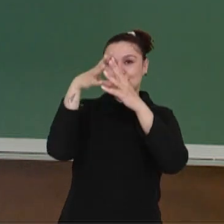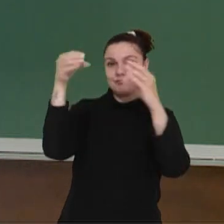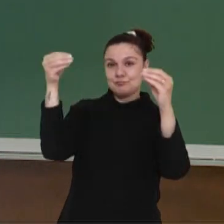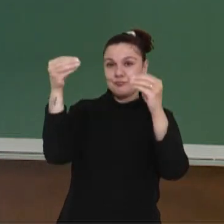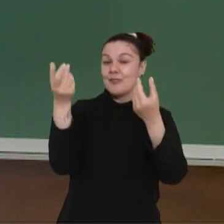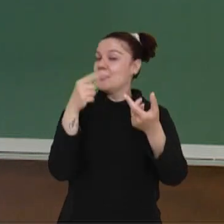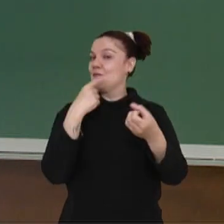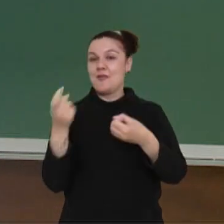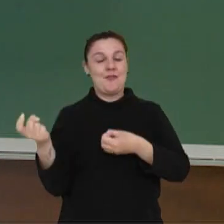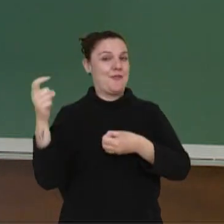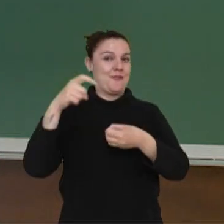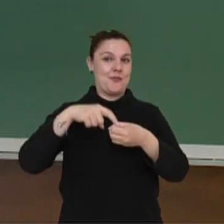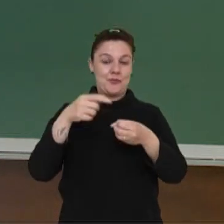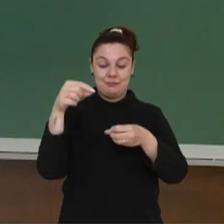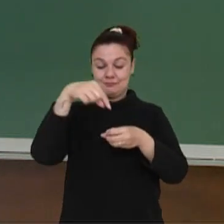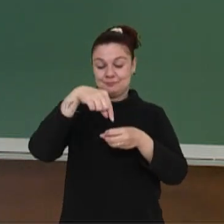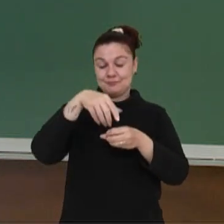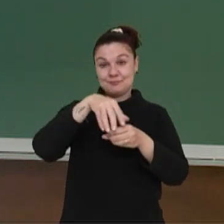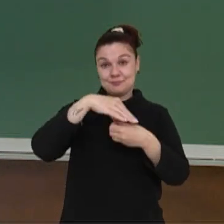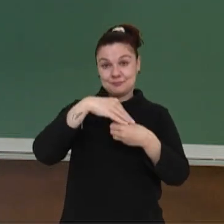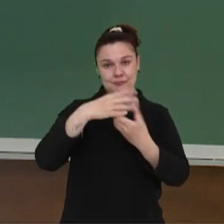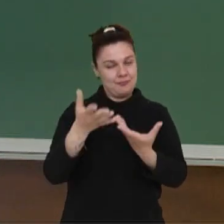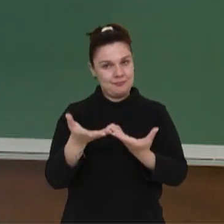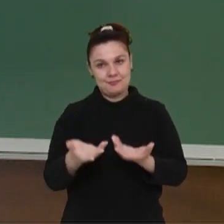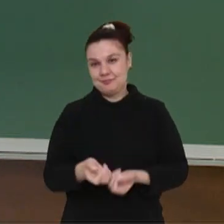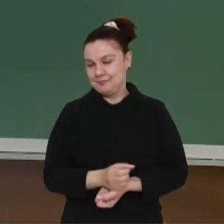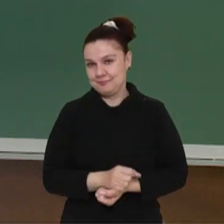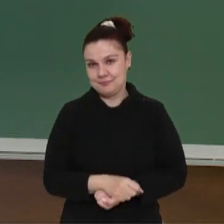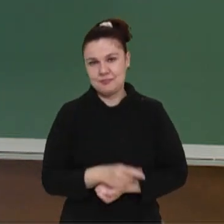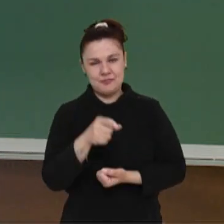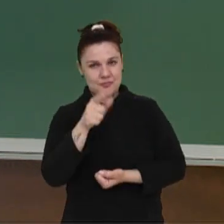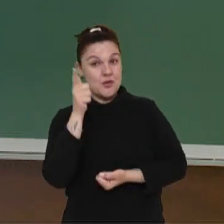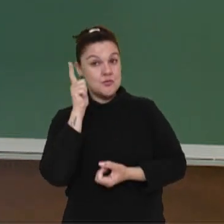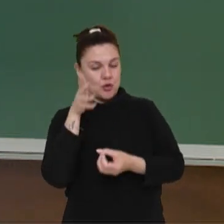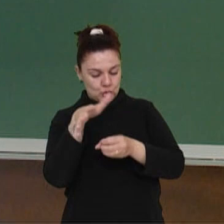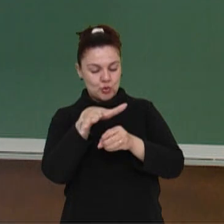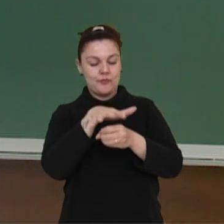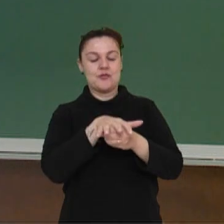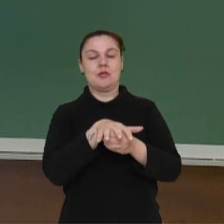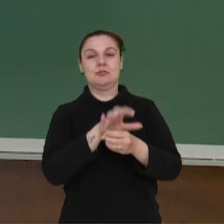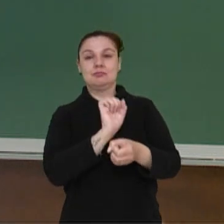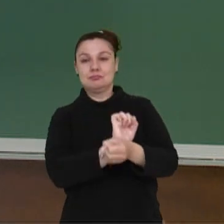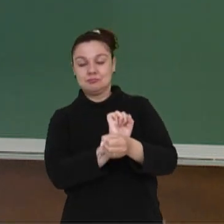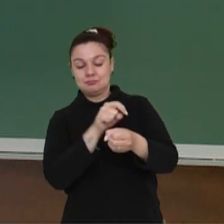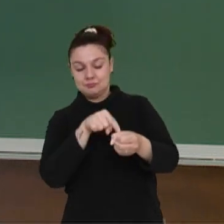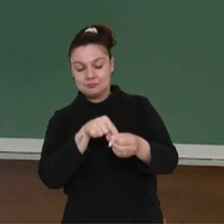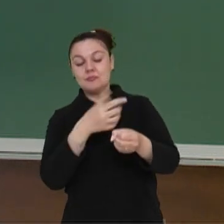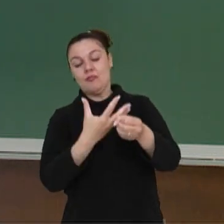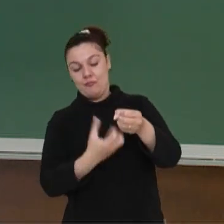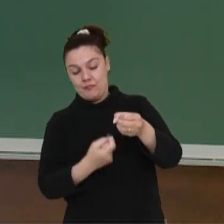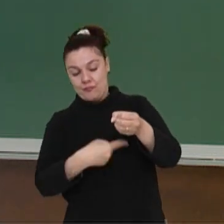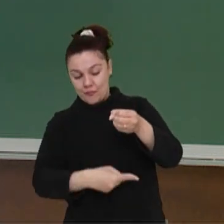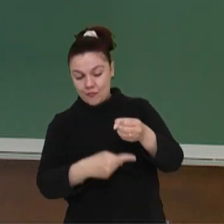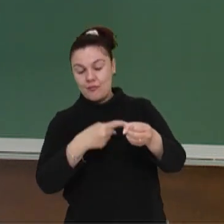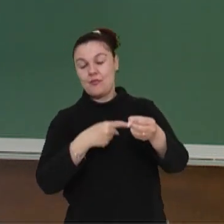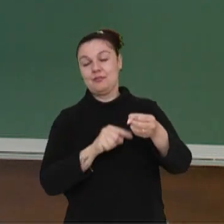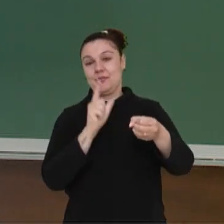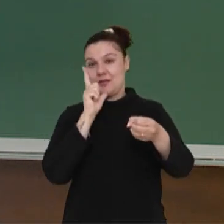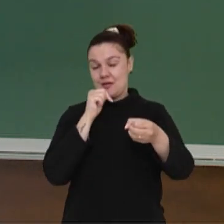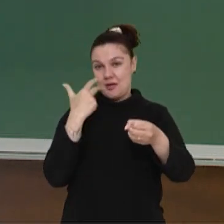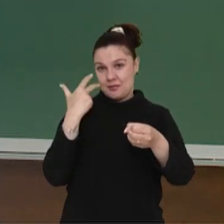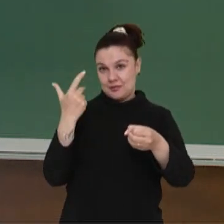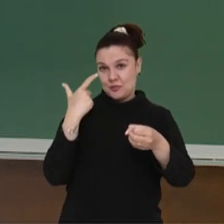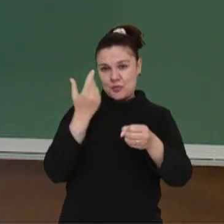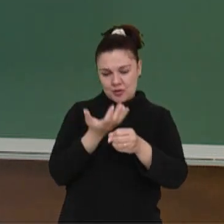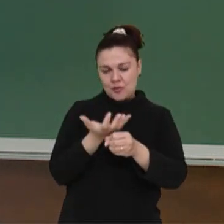acabar saindo para o ambiente e aí não vai dar para ser reversível. Se conseguisse manter tudo fechado, poderia ter a possibilidade da reversão do